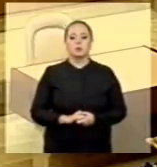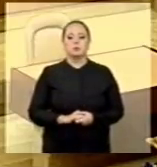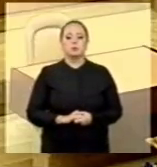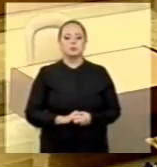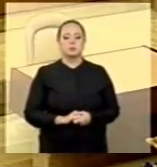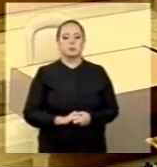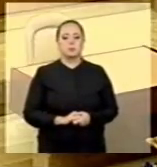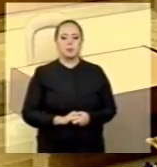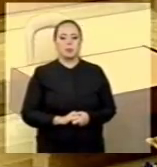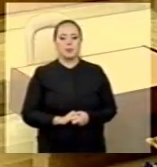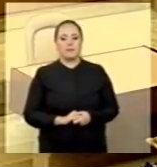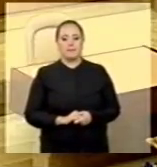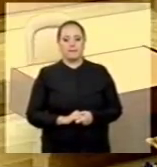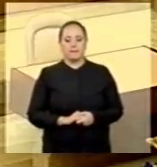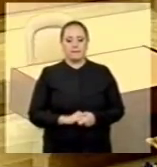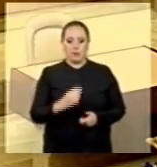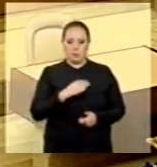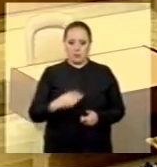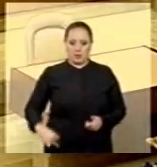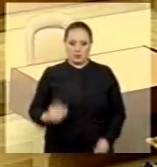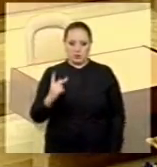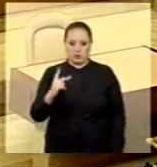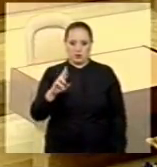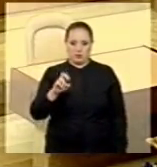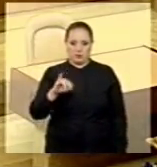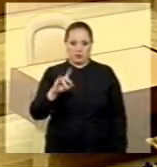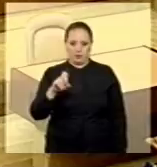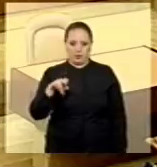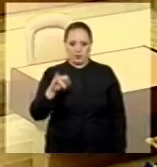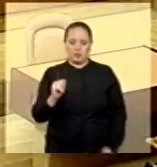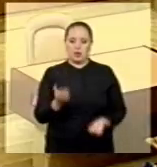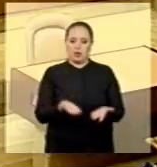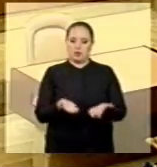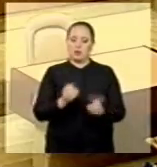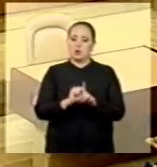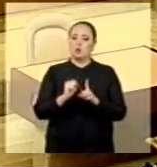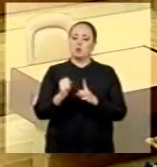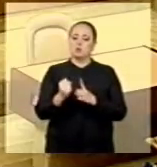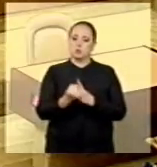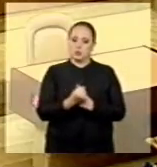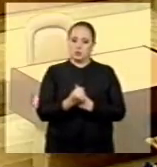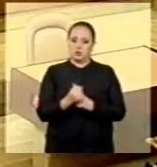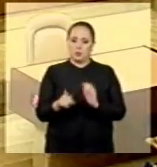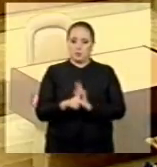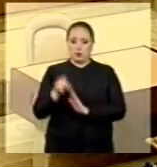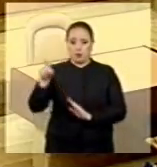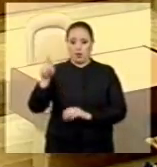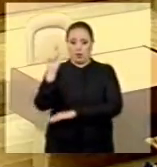o ministro da Previdência e Assistência Social, Jair Soares, do Rio Grande do Sul,